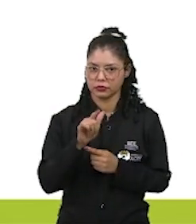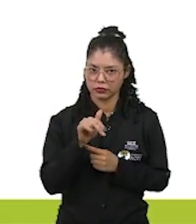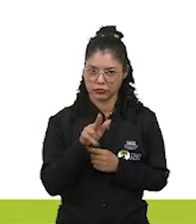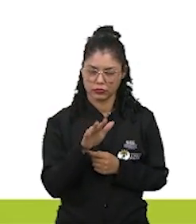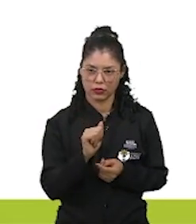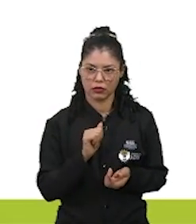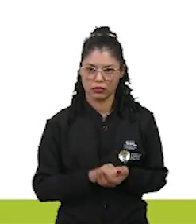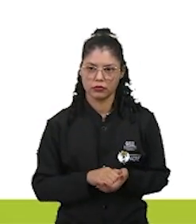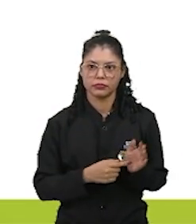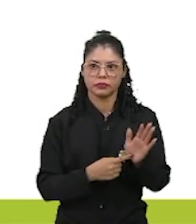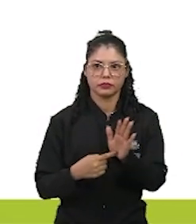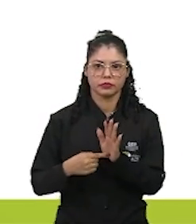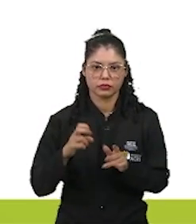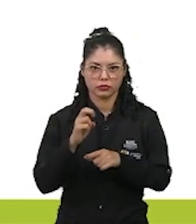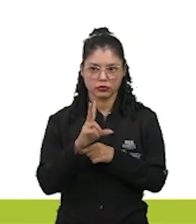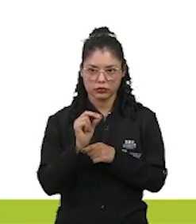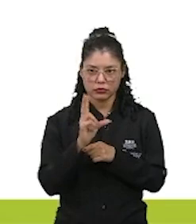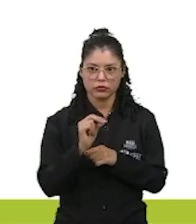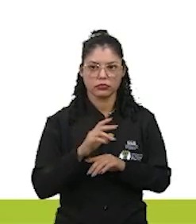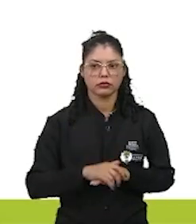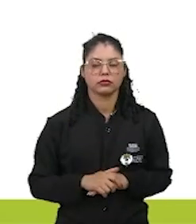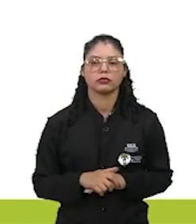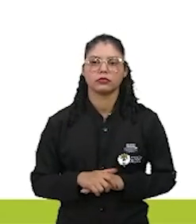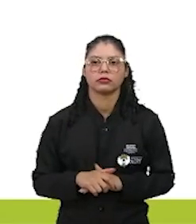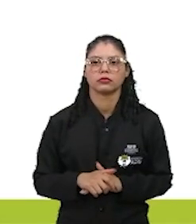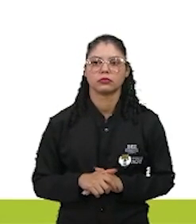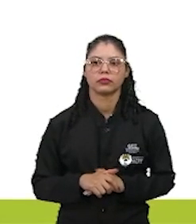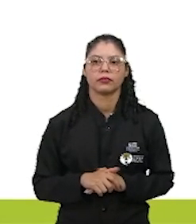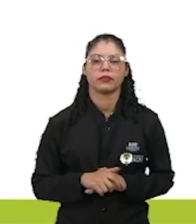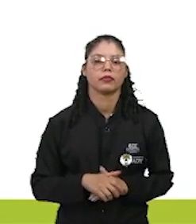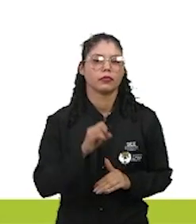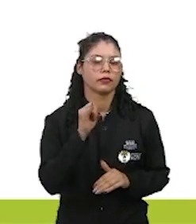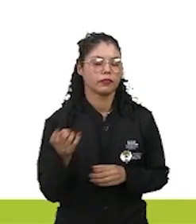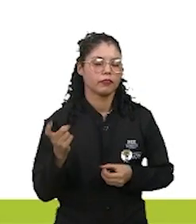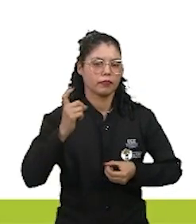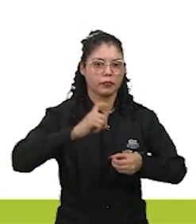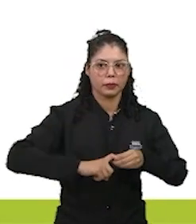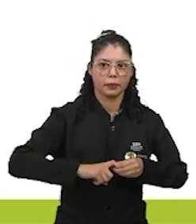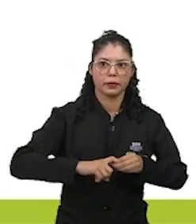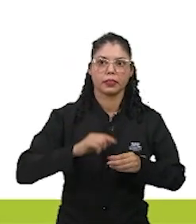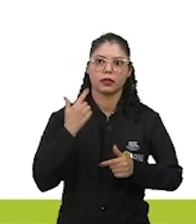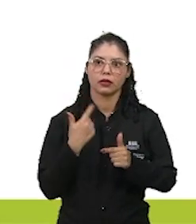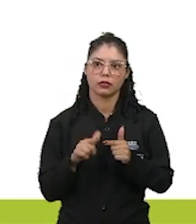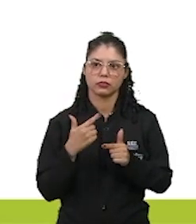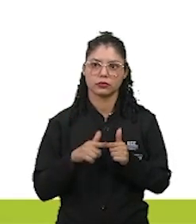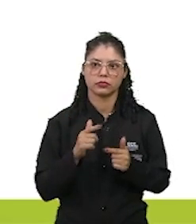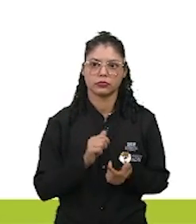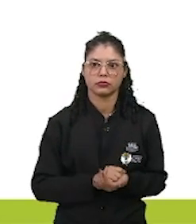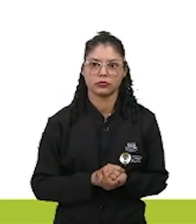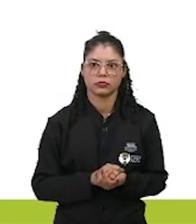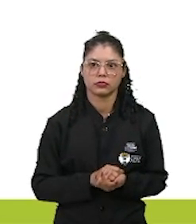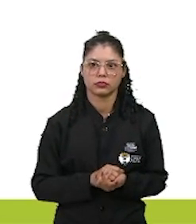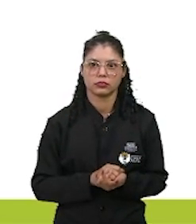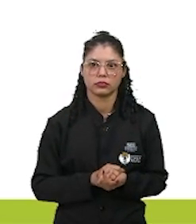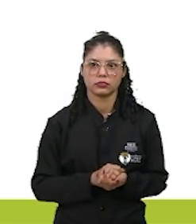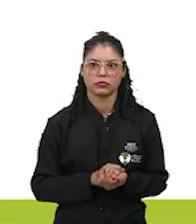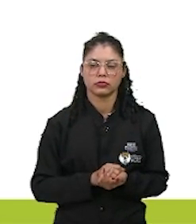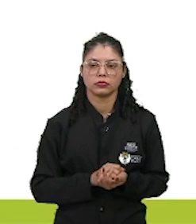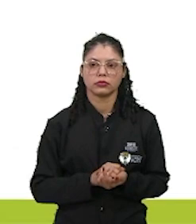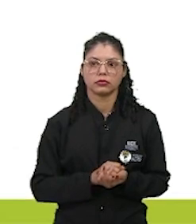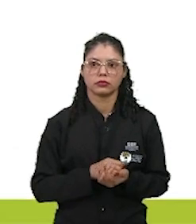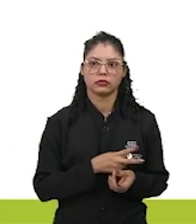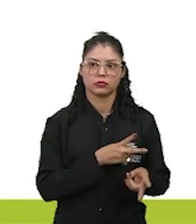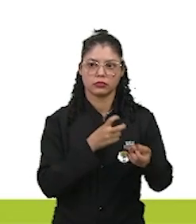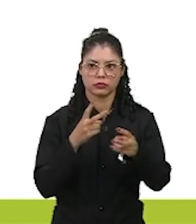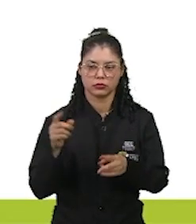N, eu vou substituir aqui os valores. Quem é o nosso coeficiente angular? Meio. Então, eu vou ter meio de